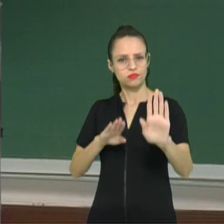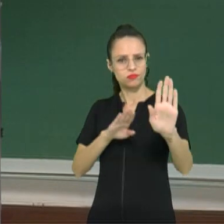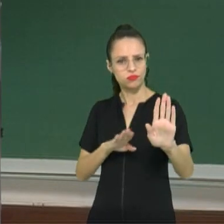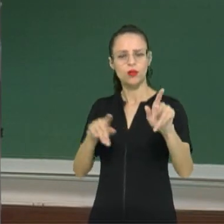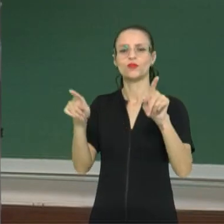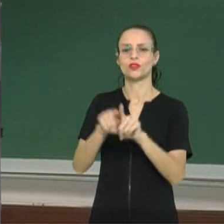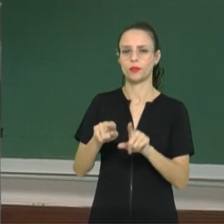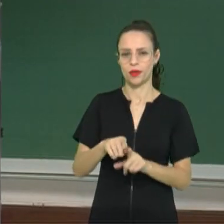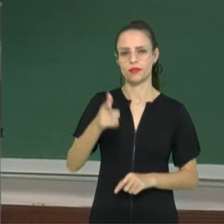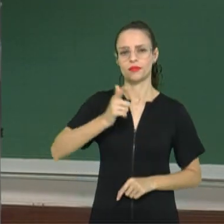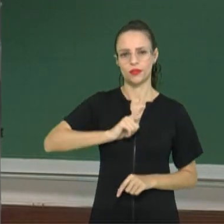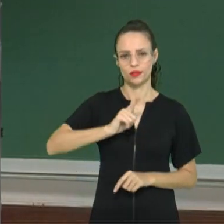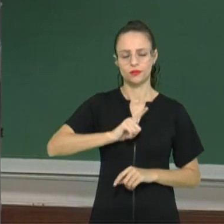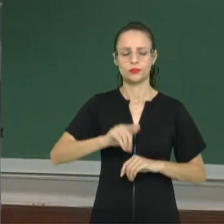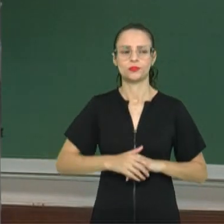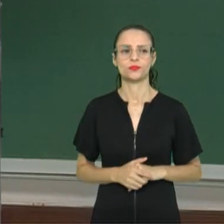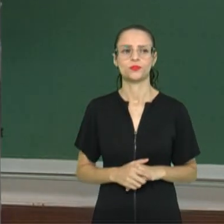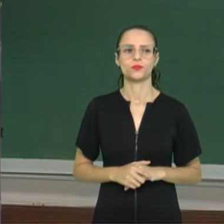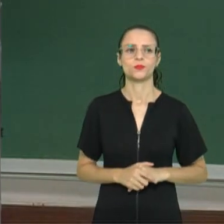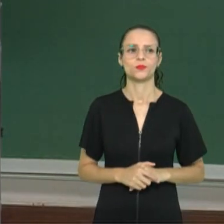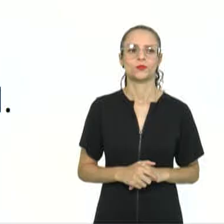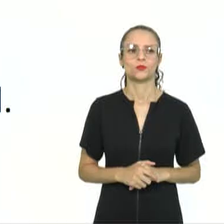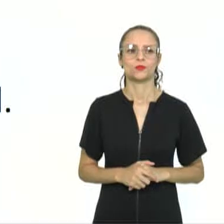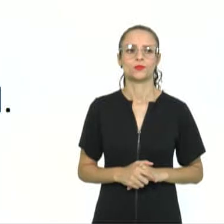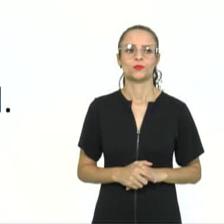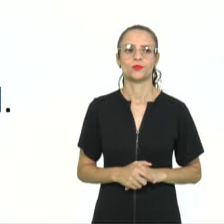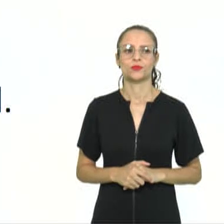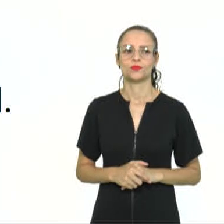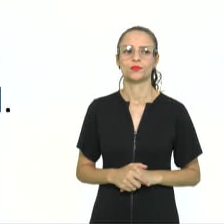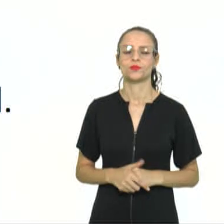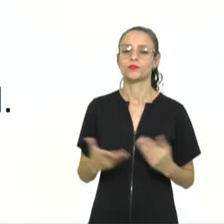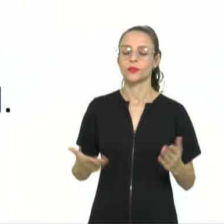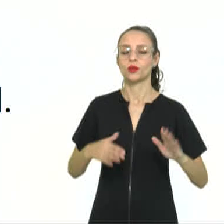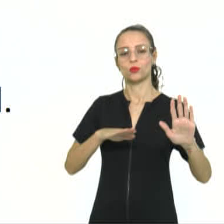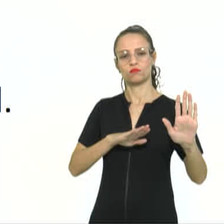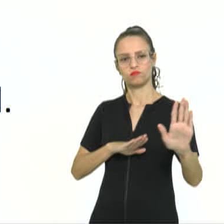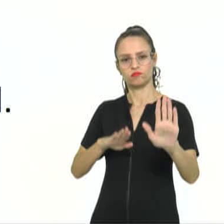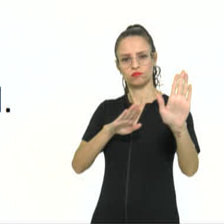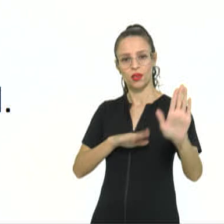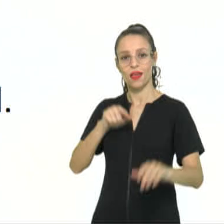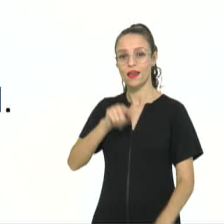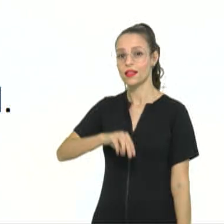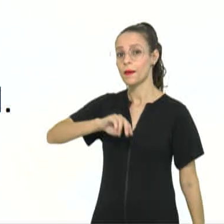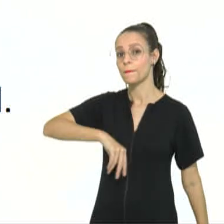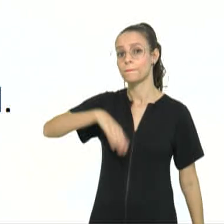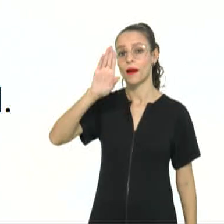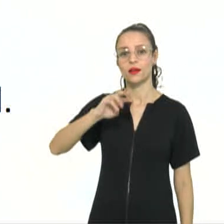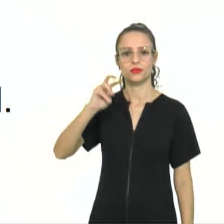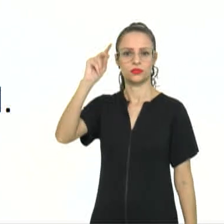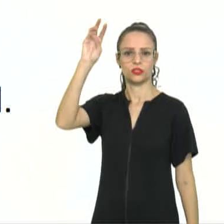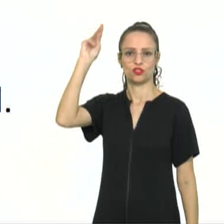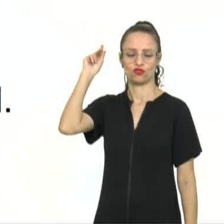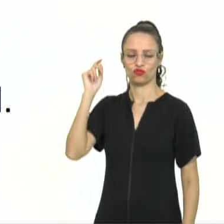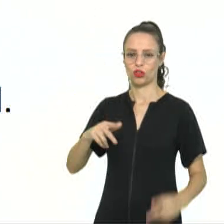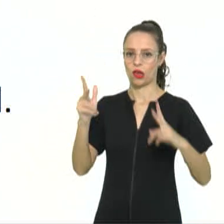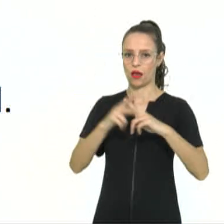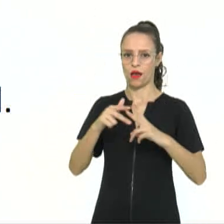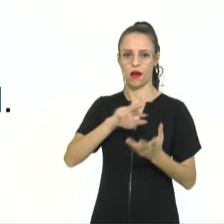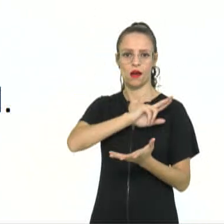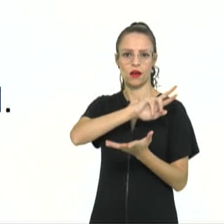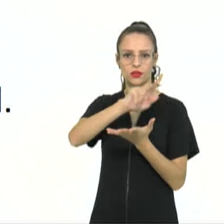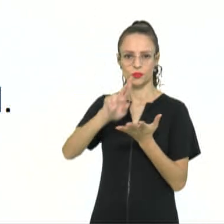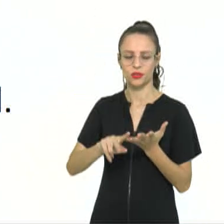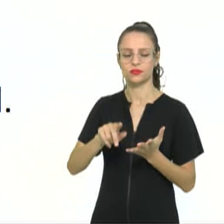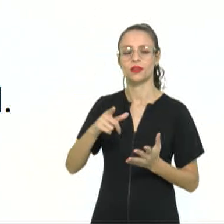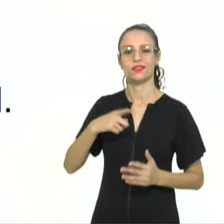precisamente, ainda mais profundamente, que é trabalhado também. Então o Kung Fu é a mais antiga de todas as artes marciais, constituindo um